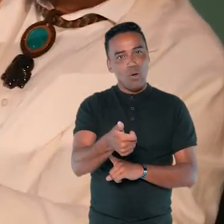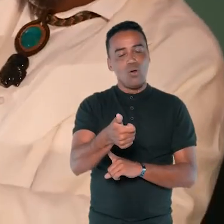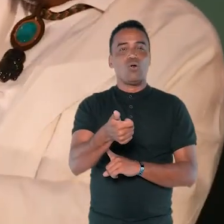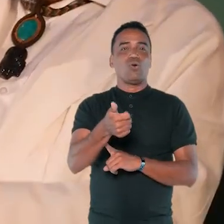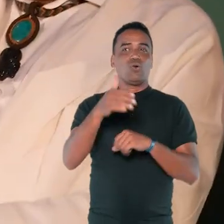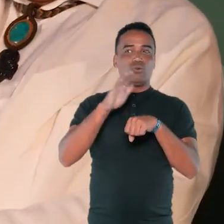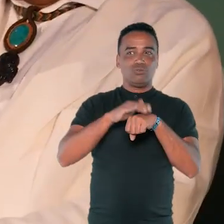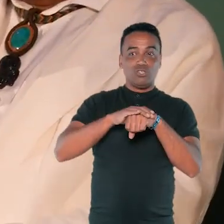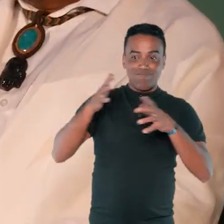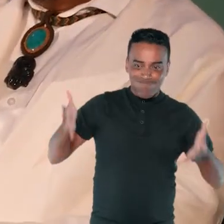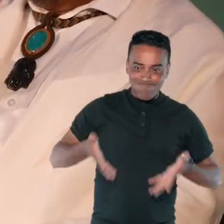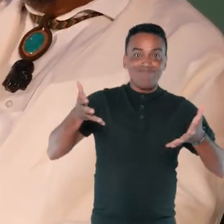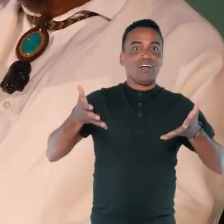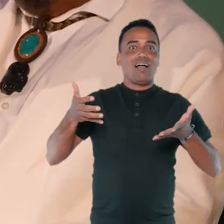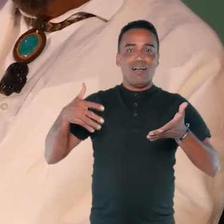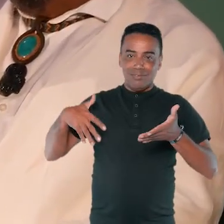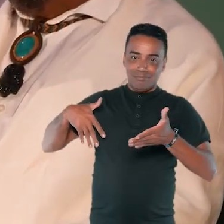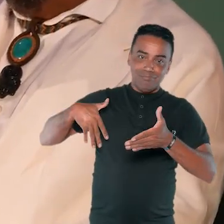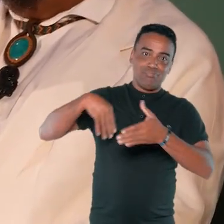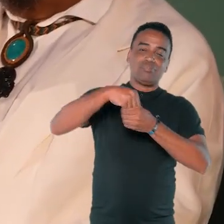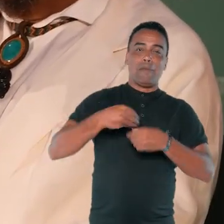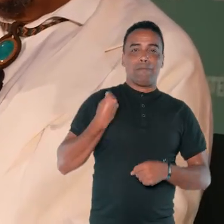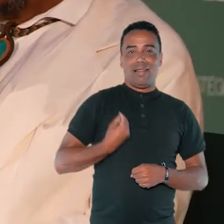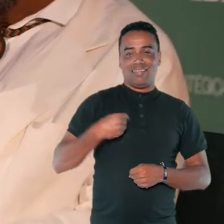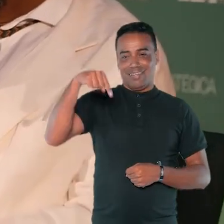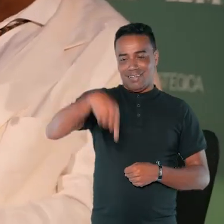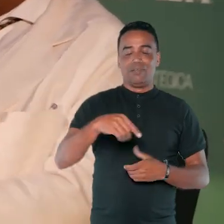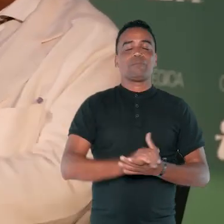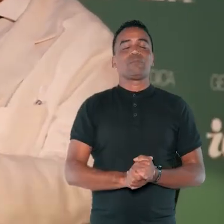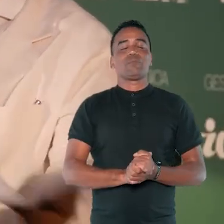do seu ânimo para vir até aqui. Olha,